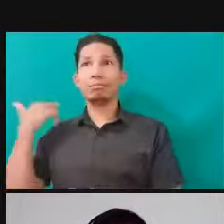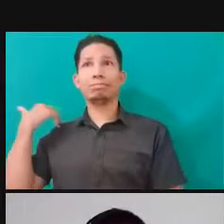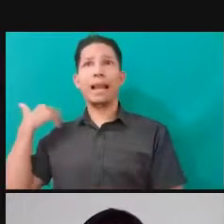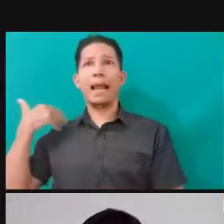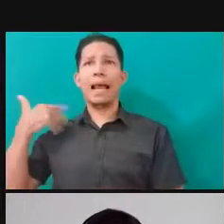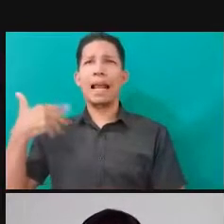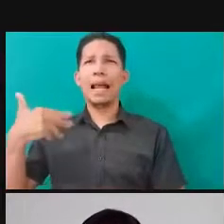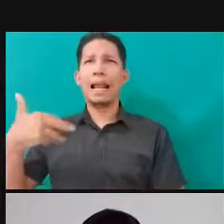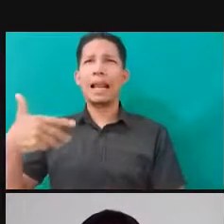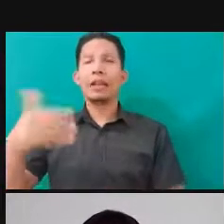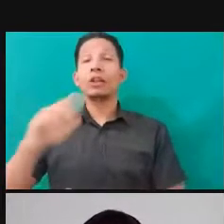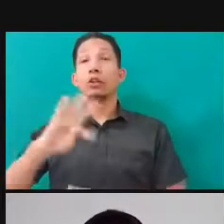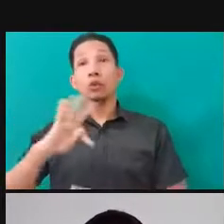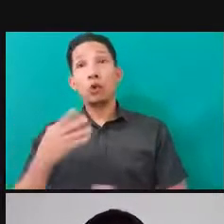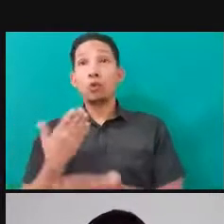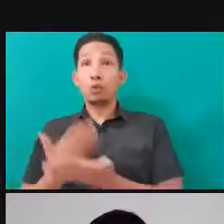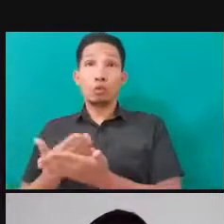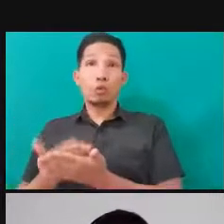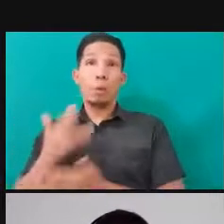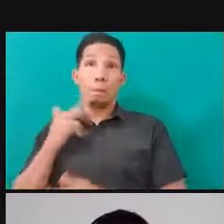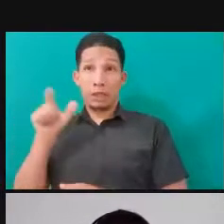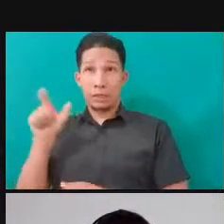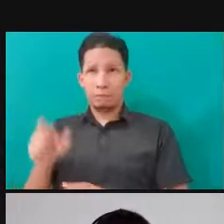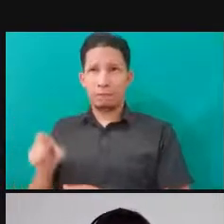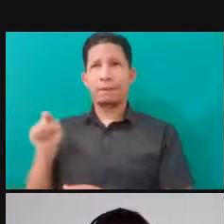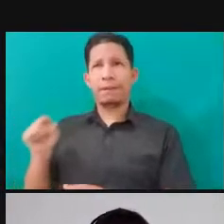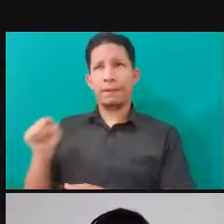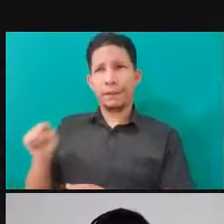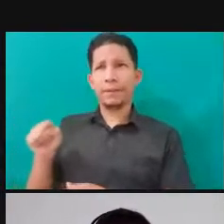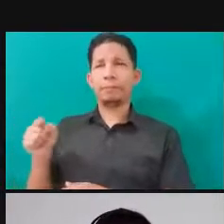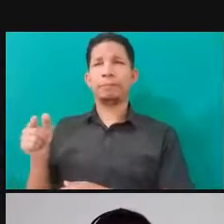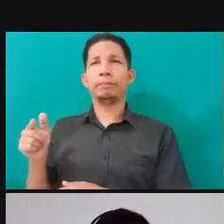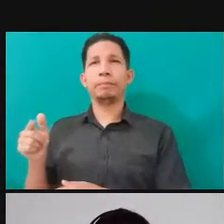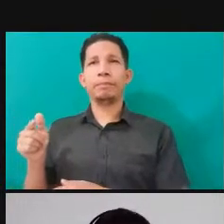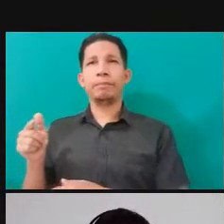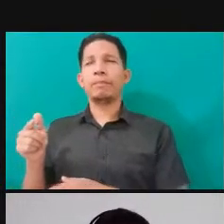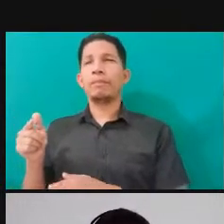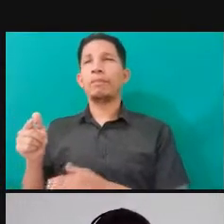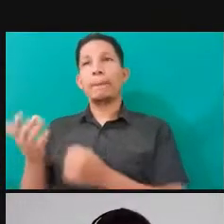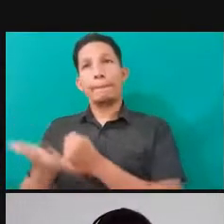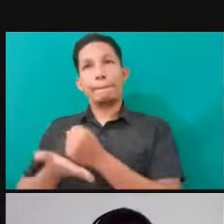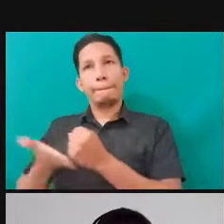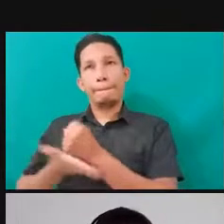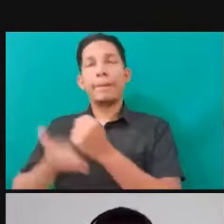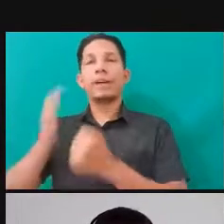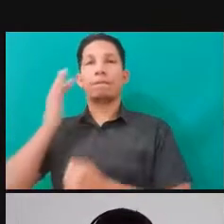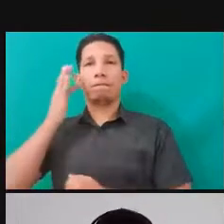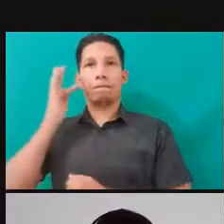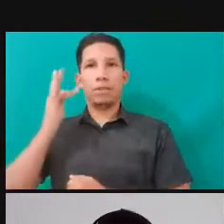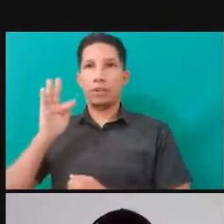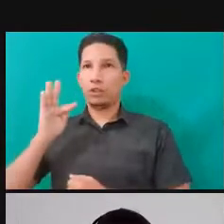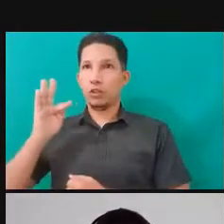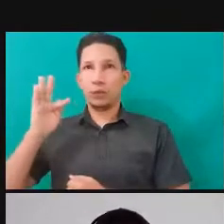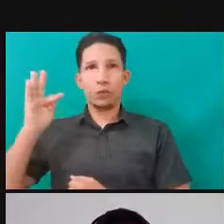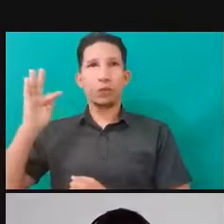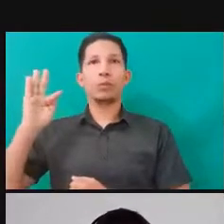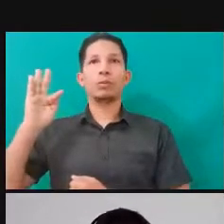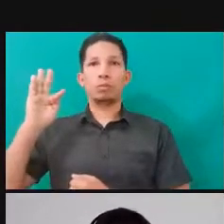todo o estudo bakhtiniano, de Bakhtin, do círculo, tem fundamentos filosóficos muito